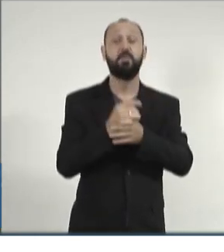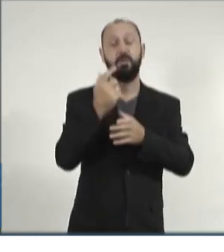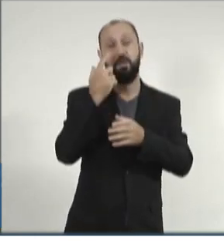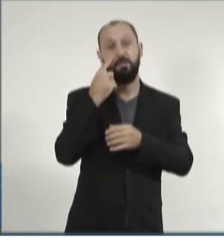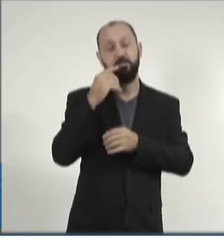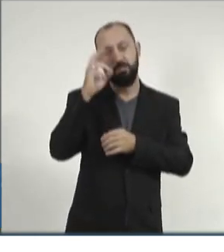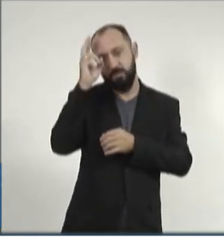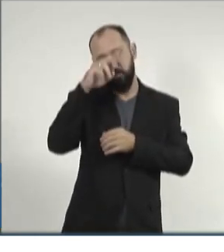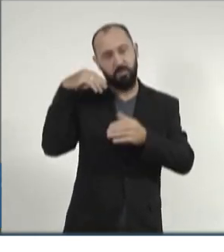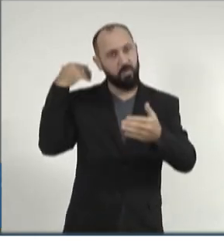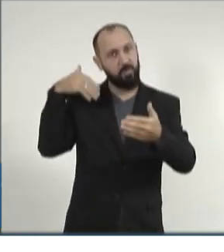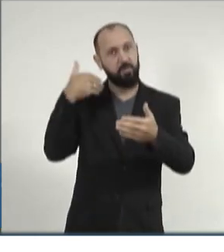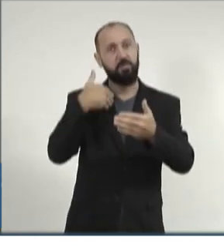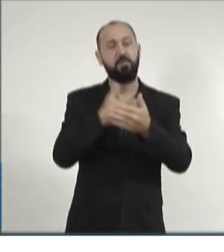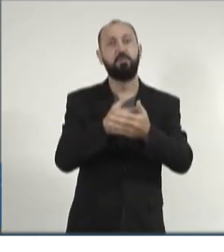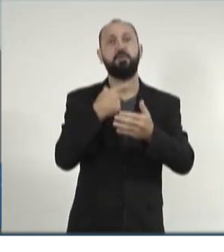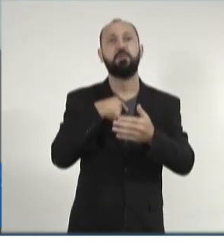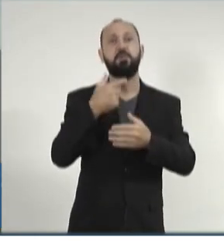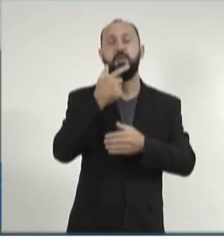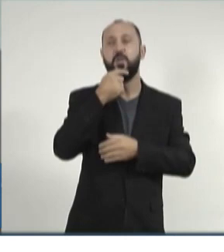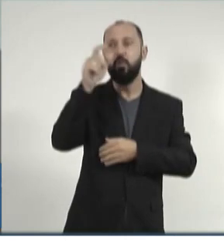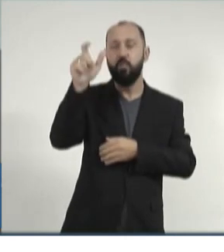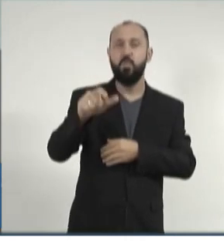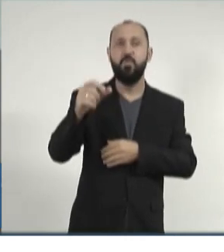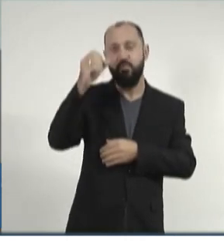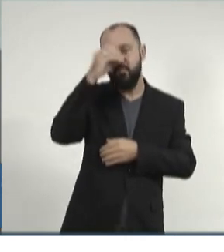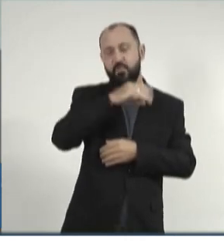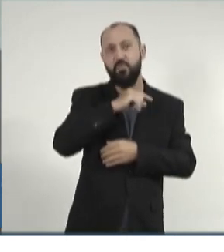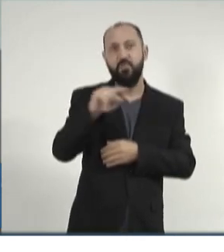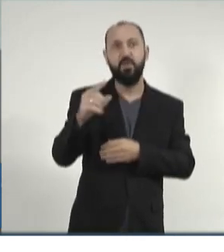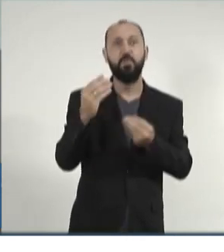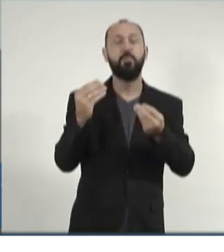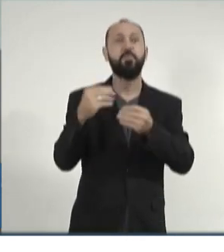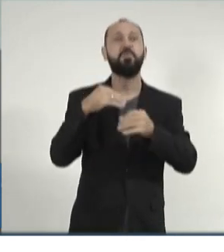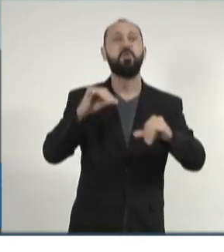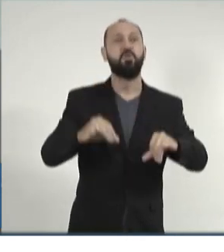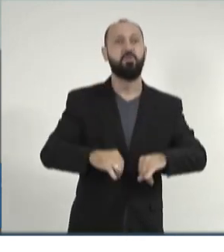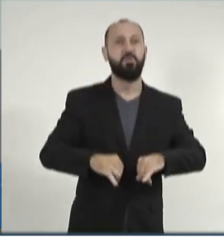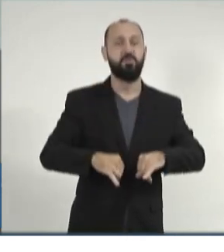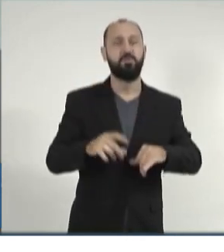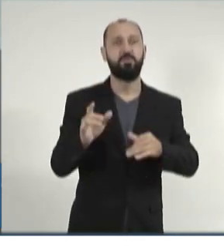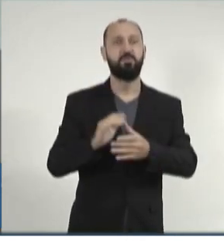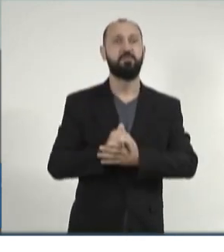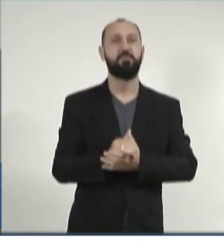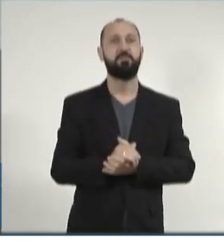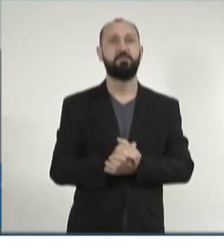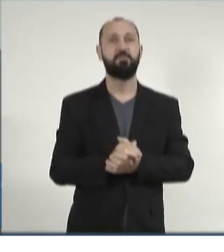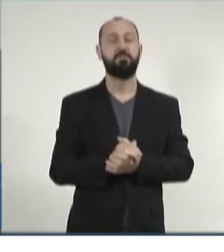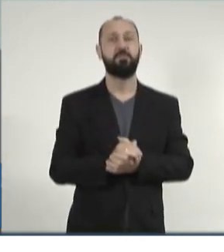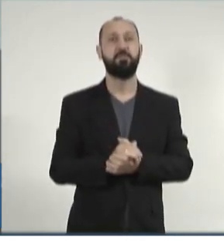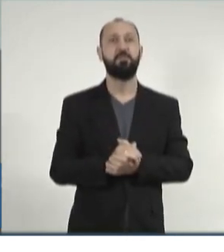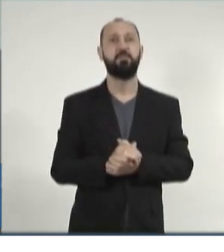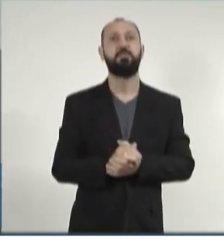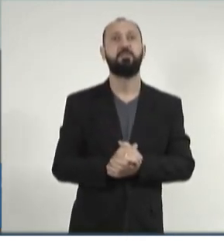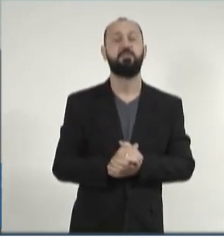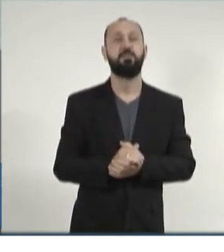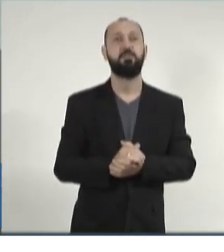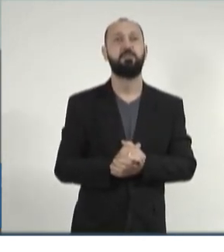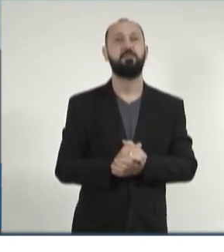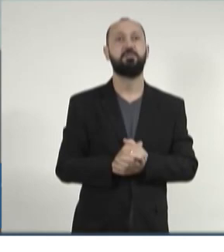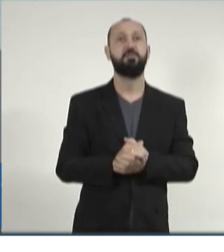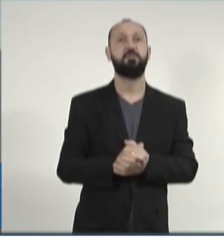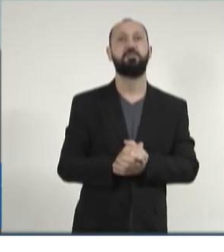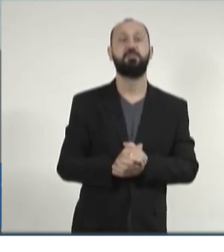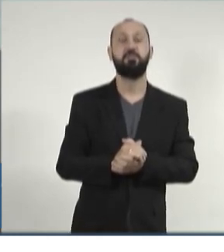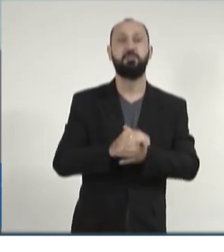essa histórica situação de violência que a gente sabe que muitas mulheres sofrem violência dentro de casa. E aí eu começo a falar